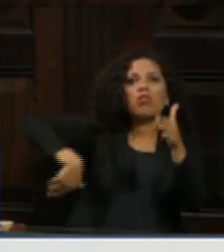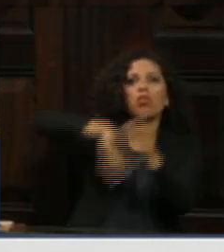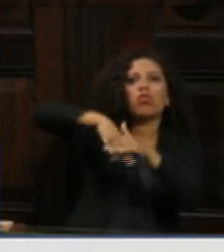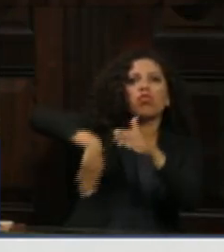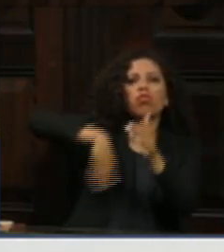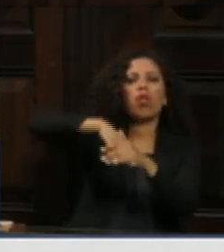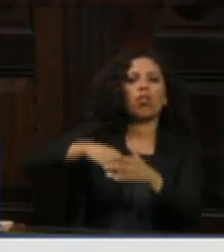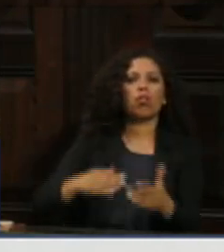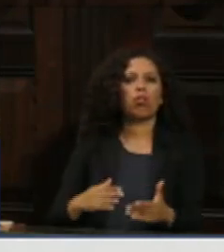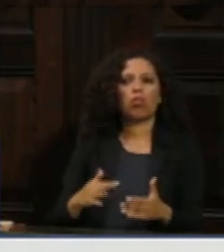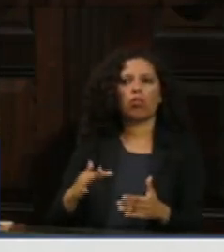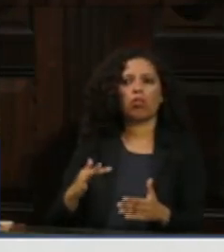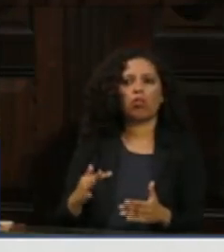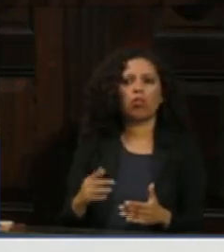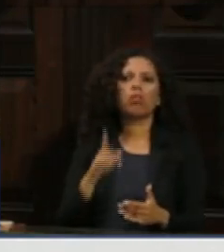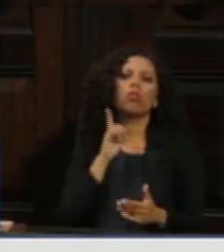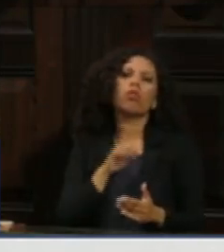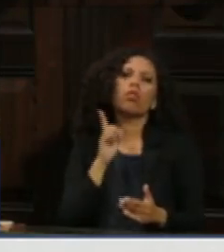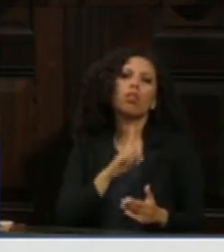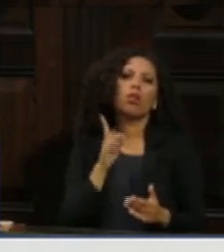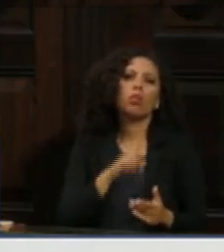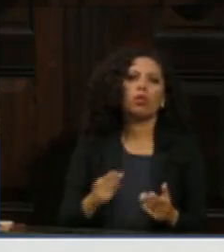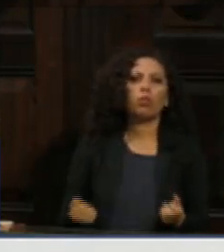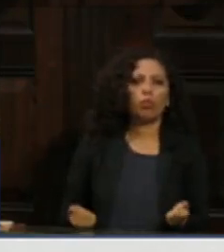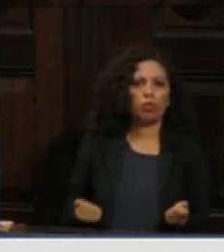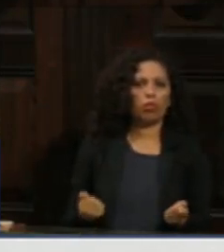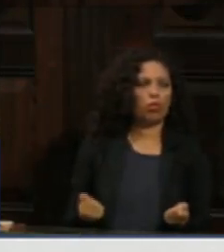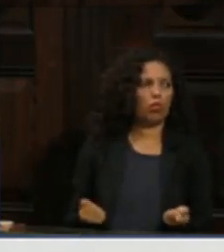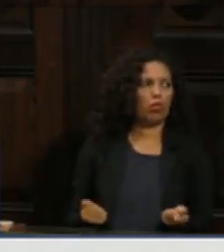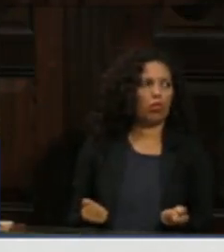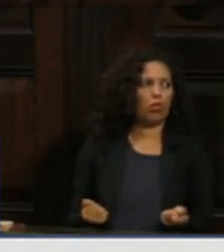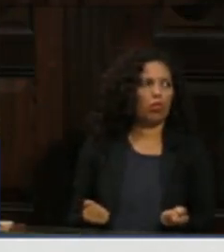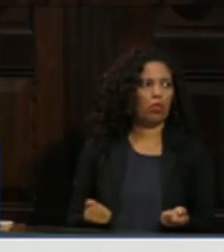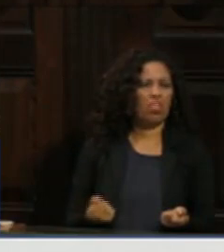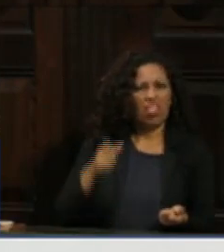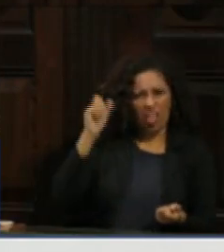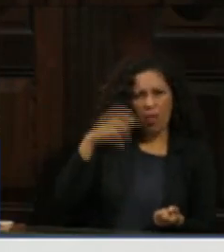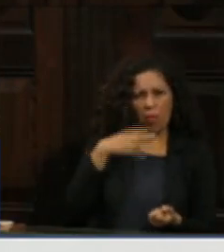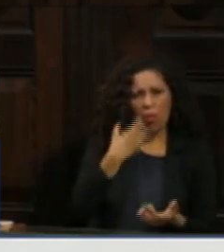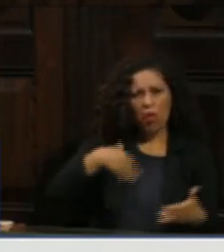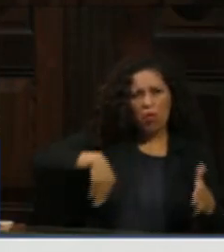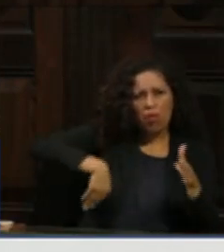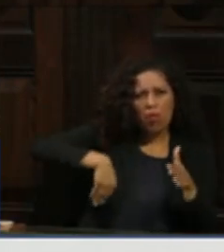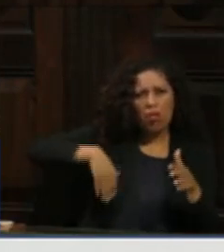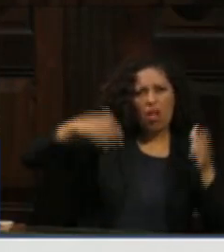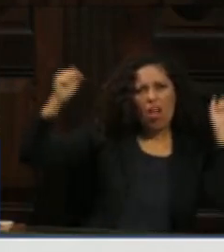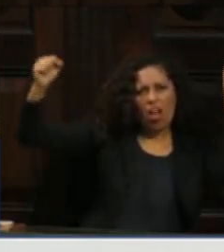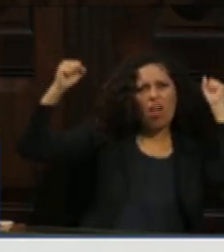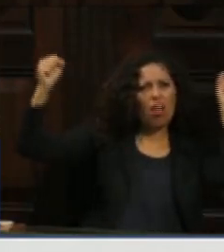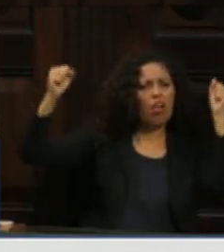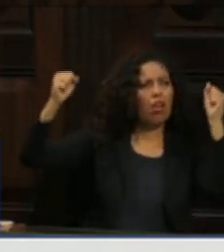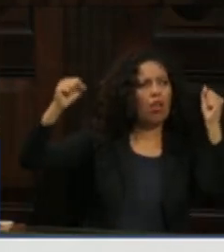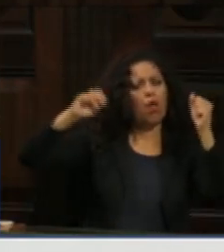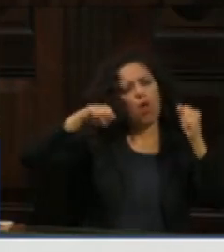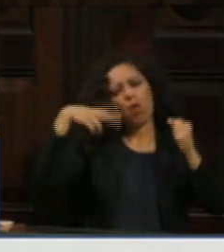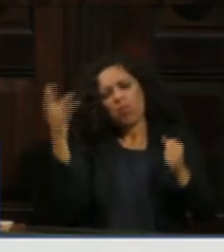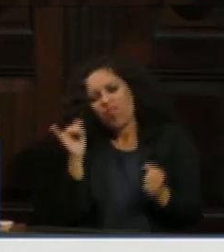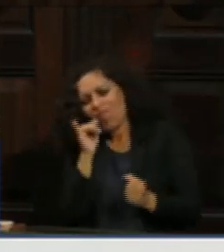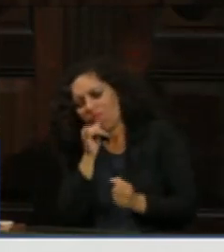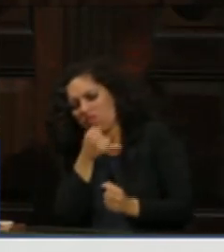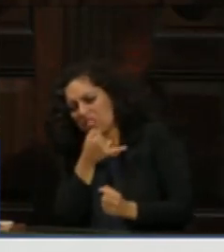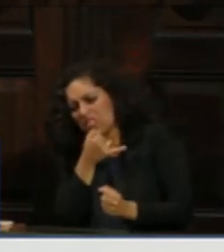correção dos seus pais. A família está destruída. Como qualquer família, deputado Anderson, ficaria destruída. E